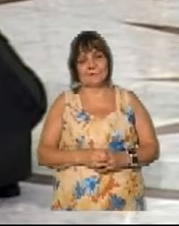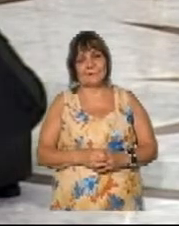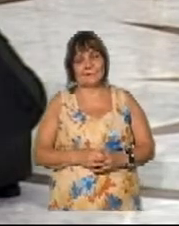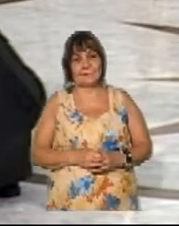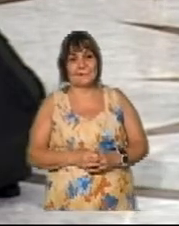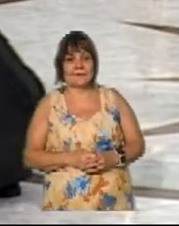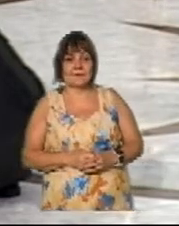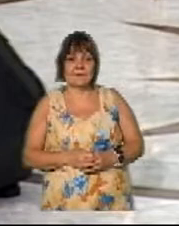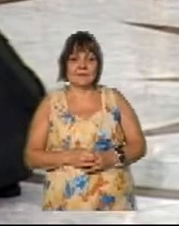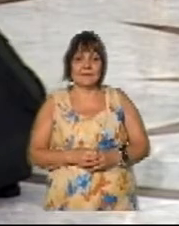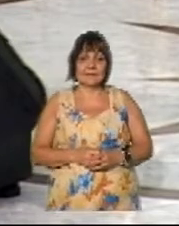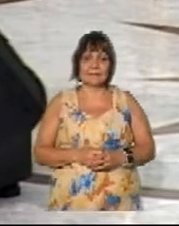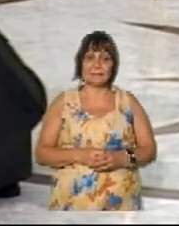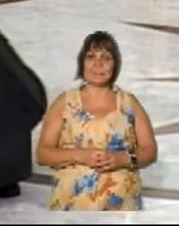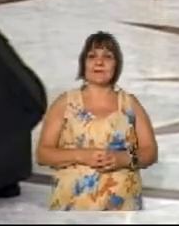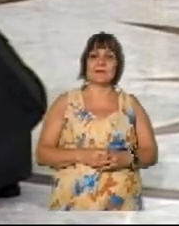Portanto,